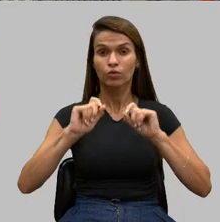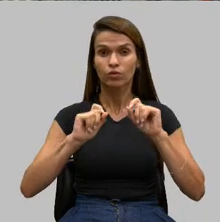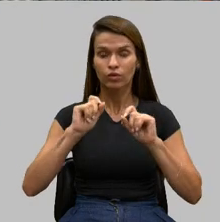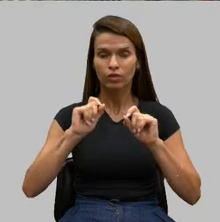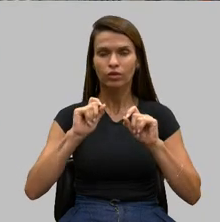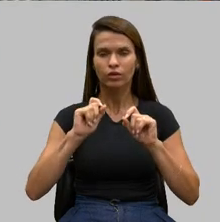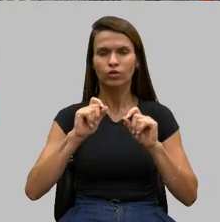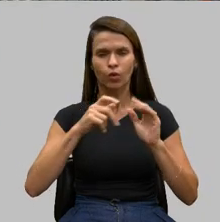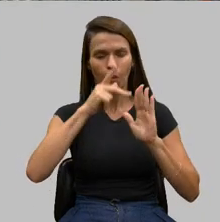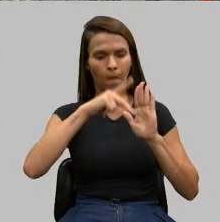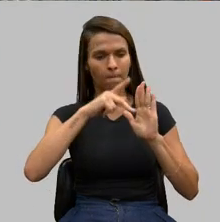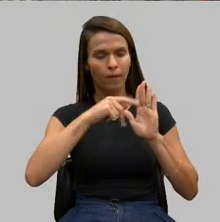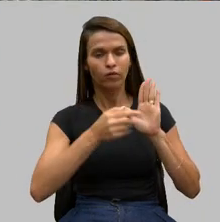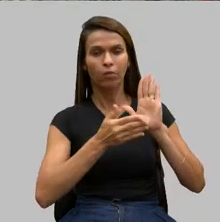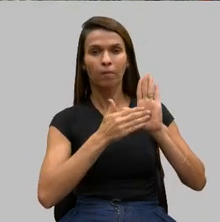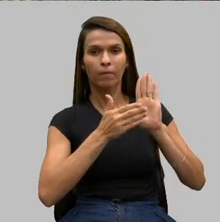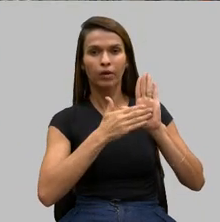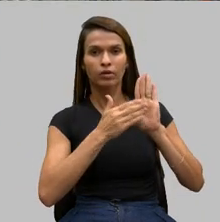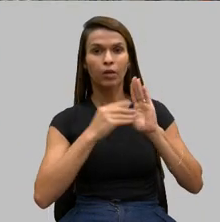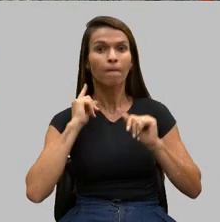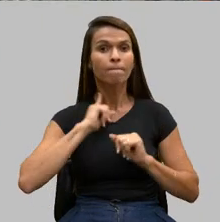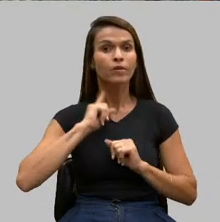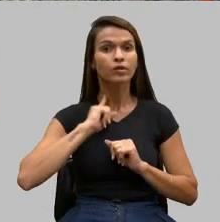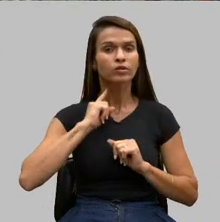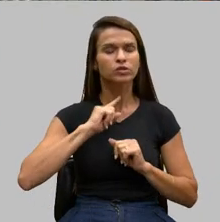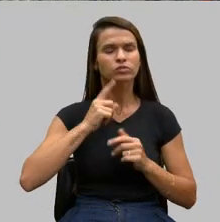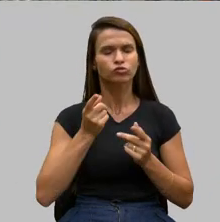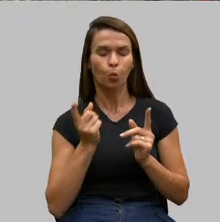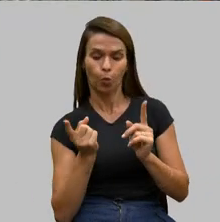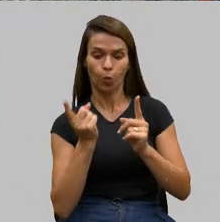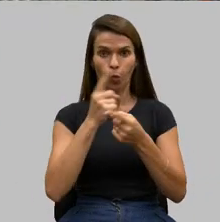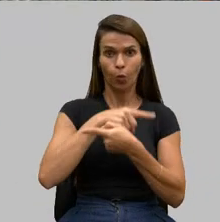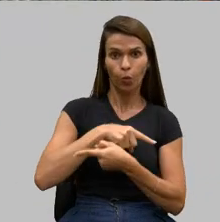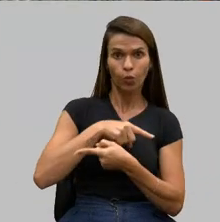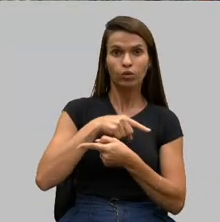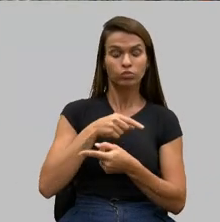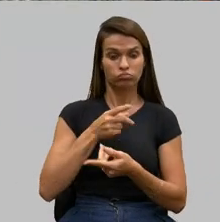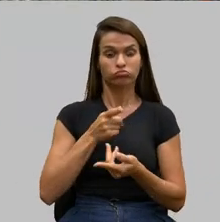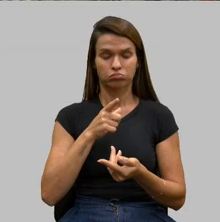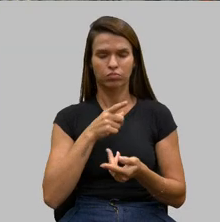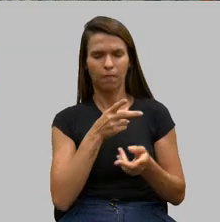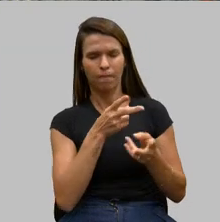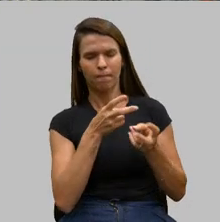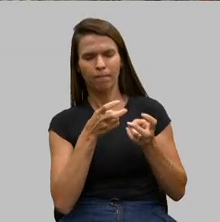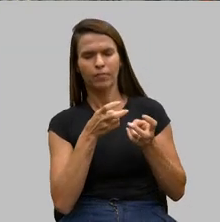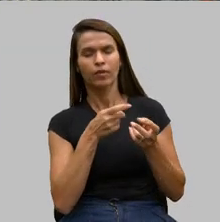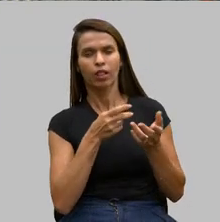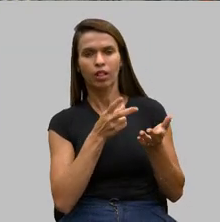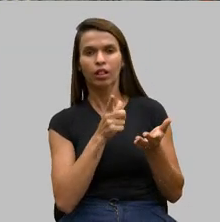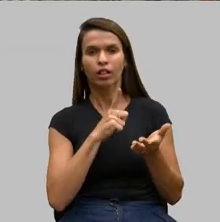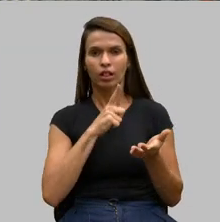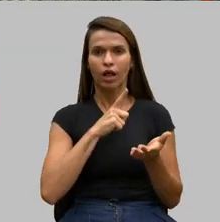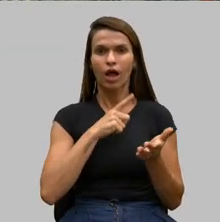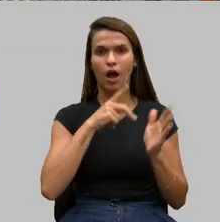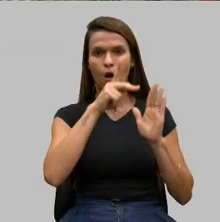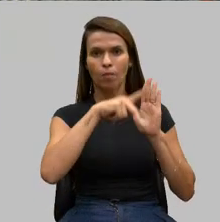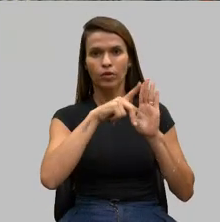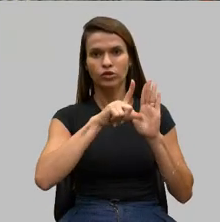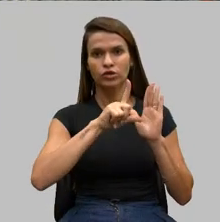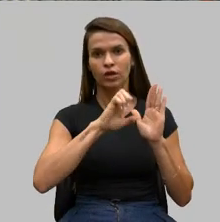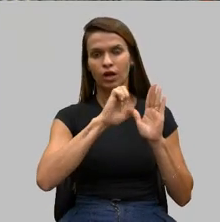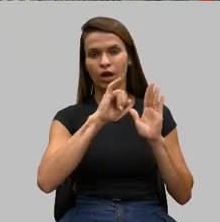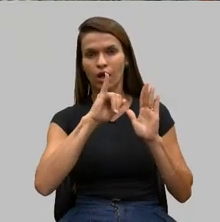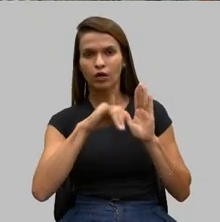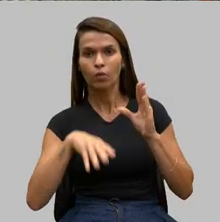do plano que foi apresentado por Minas devido à divergências que o mesmo tem em relação ao projeto de lei complementar que